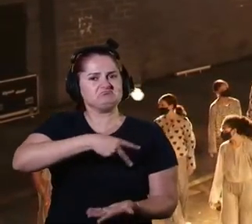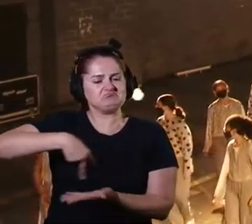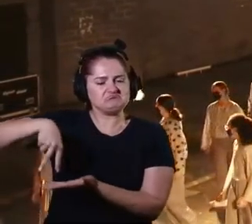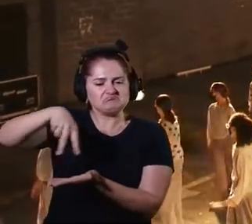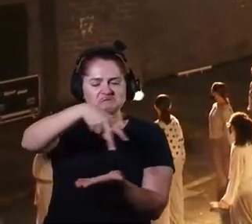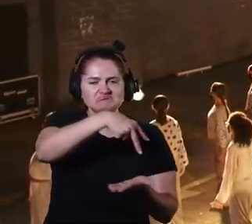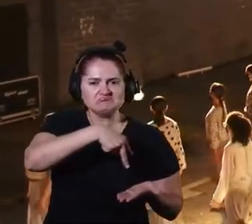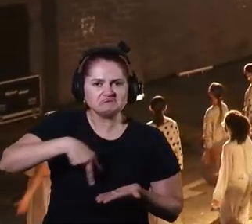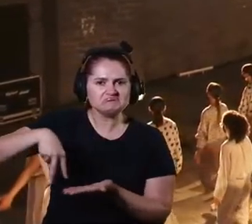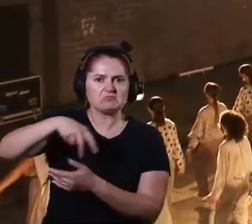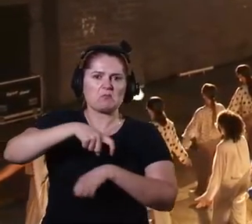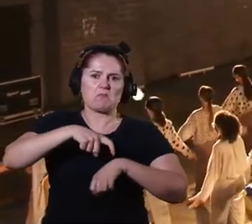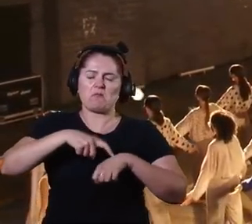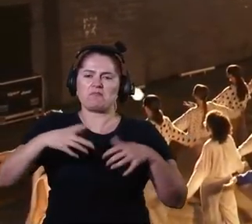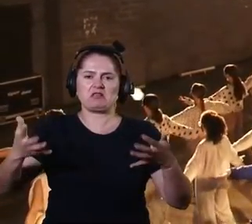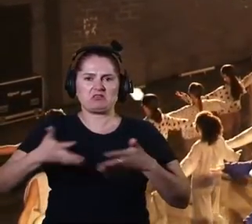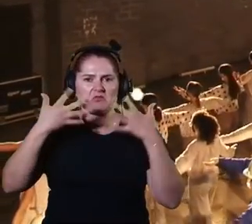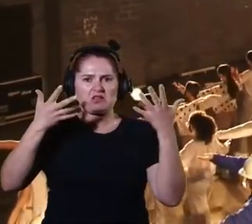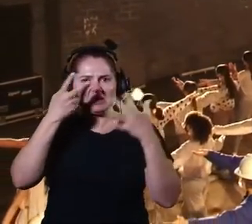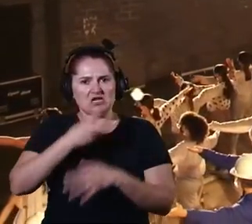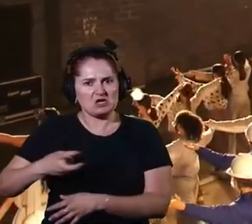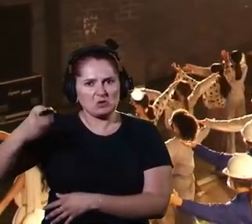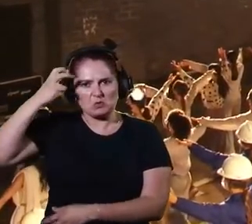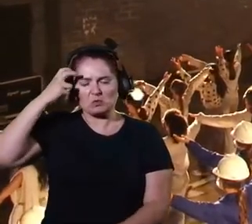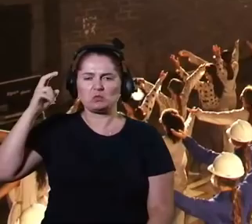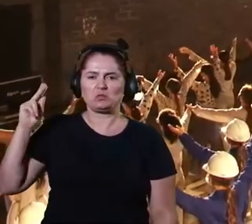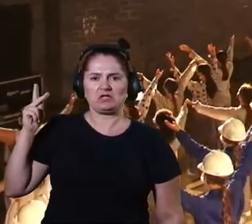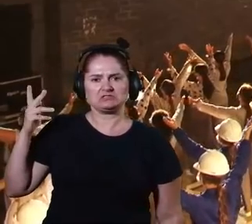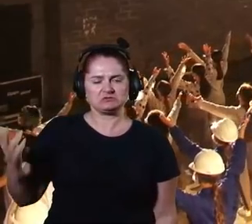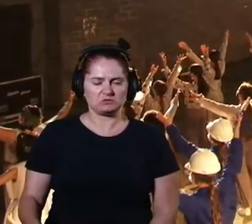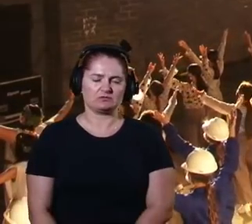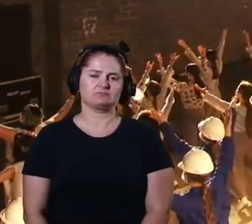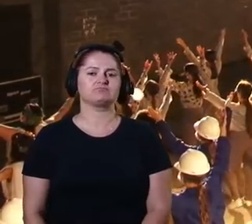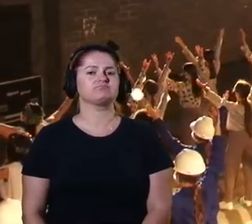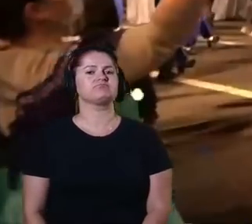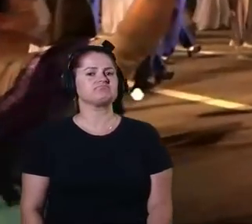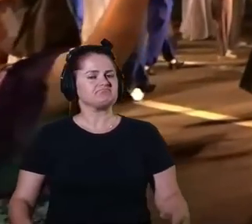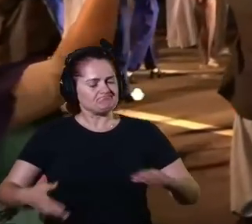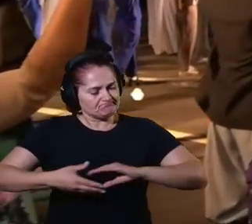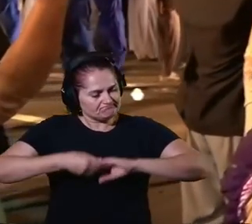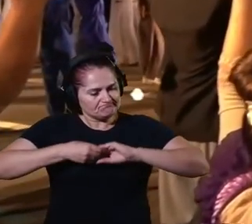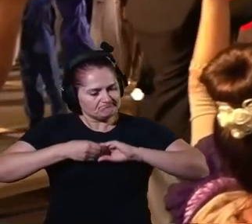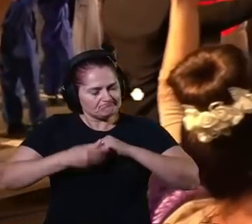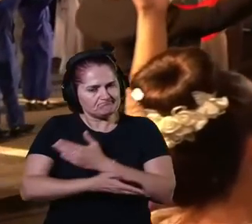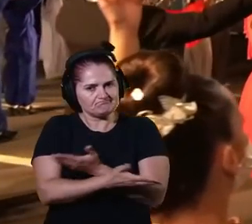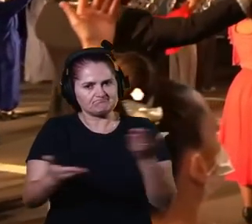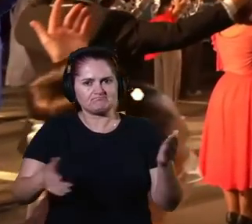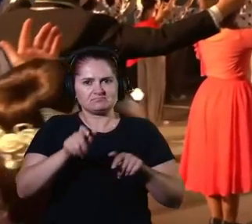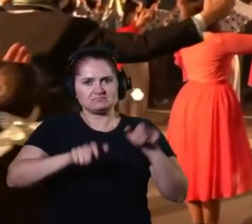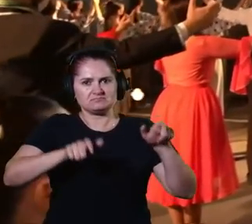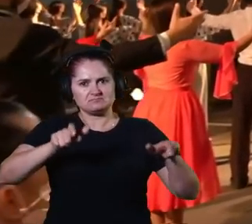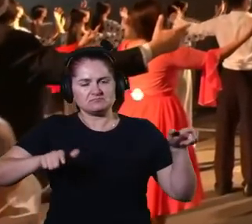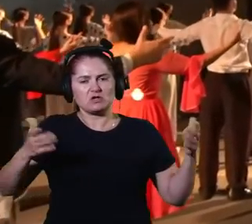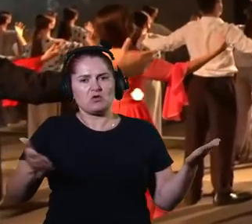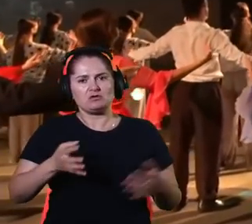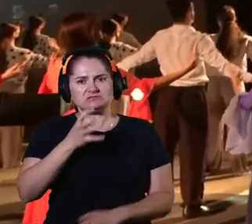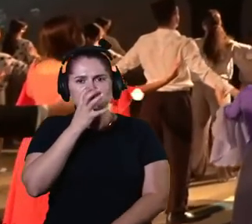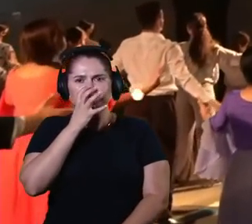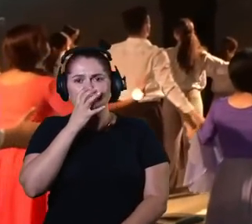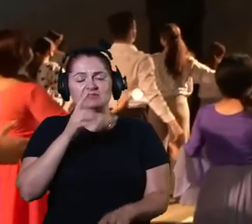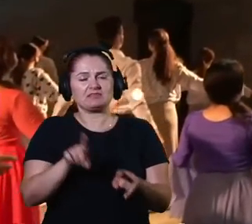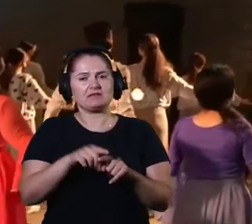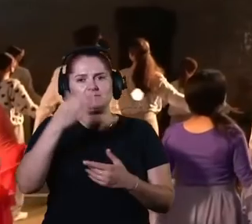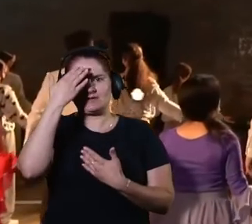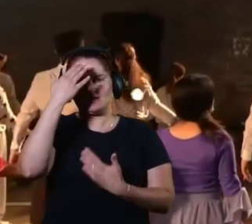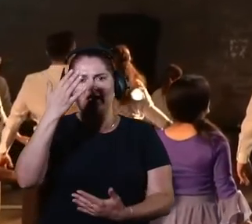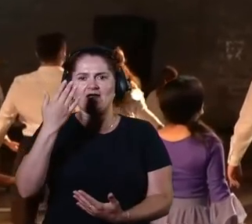alegria, muita cultura e muita história. É uma saudação a todos os visitantes e, por fim, um agradecimento ao